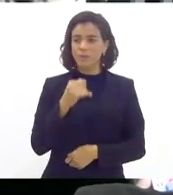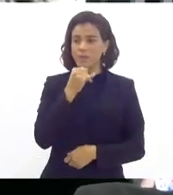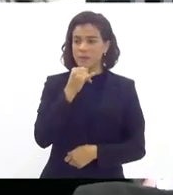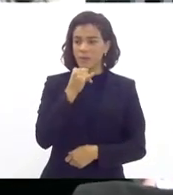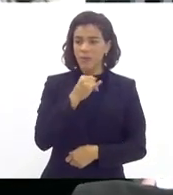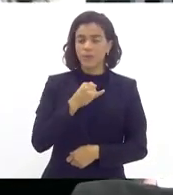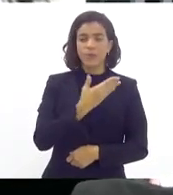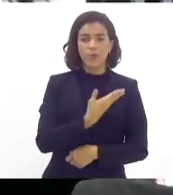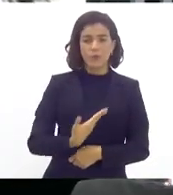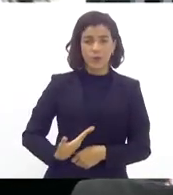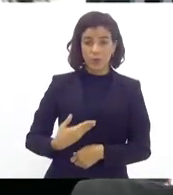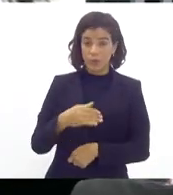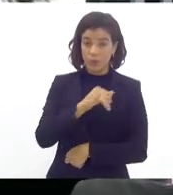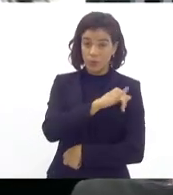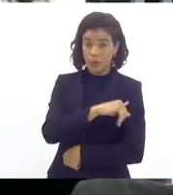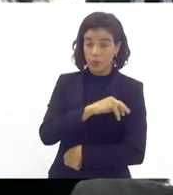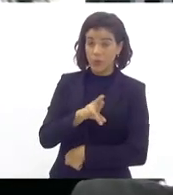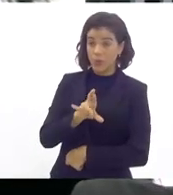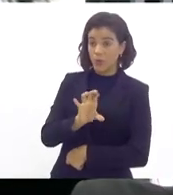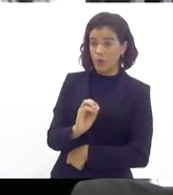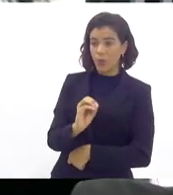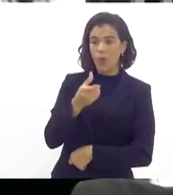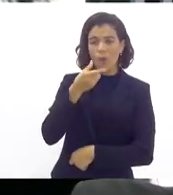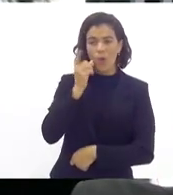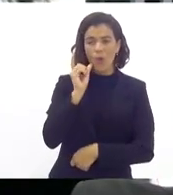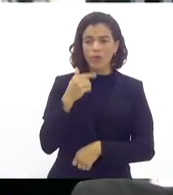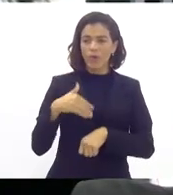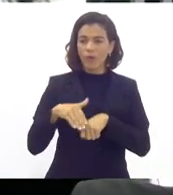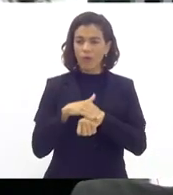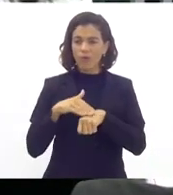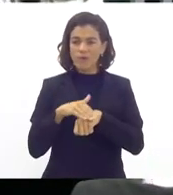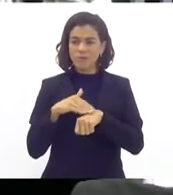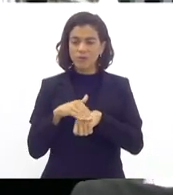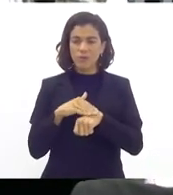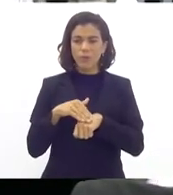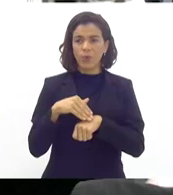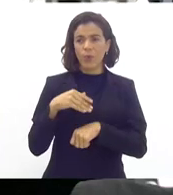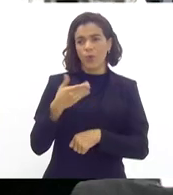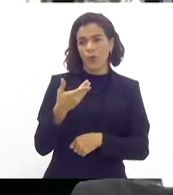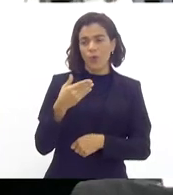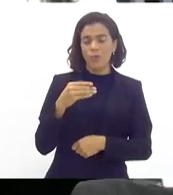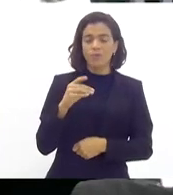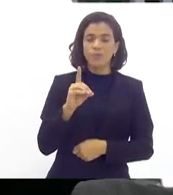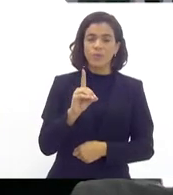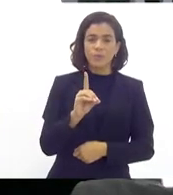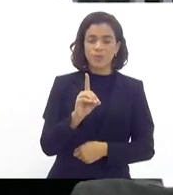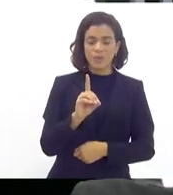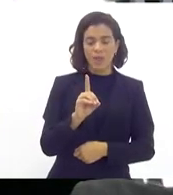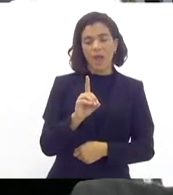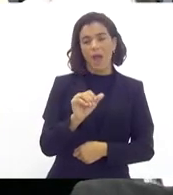sobretudo, do governador do Rio de Janeiro, voltou a esse tema ontem com o presidente Arthur Lira. Então,